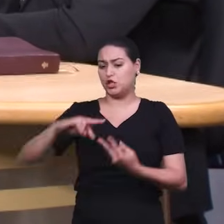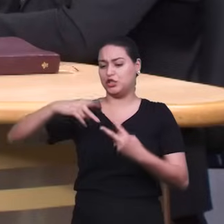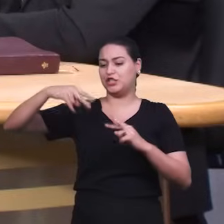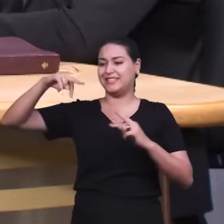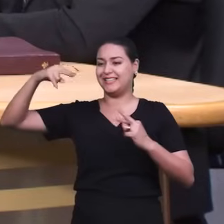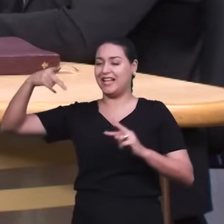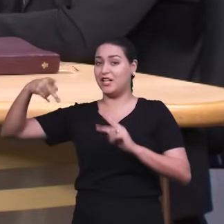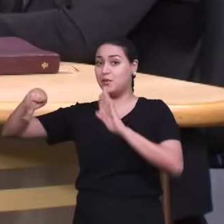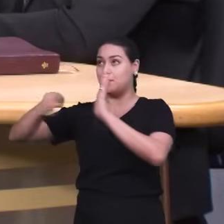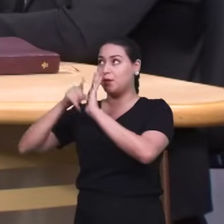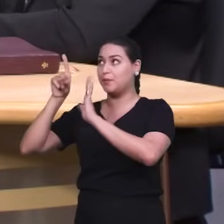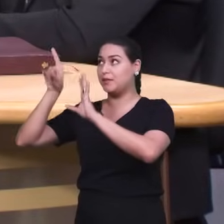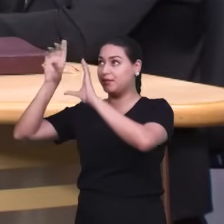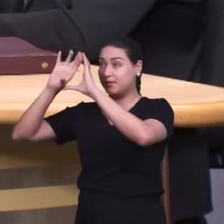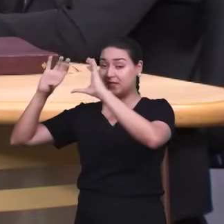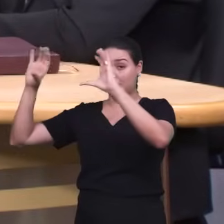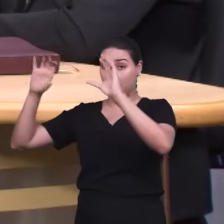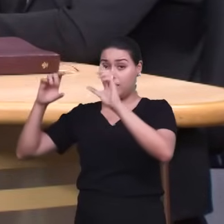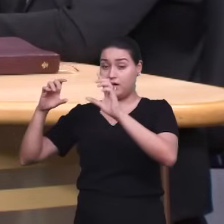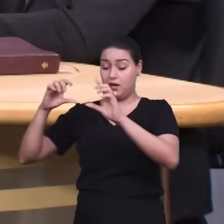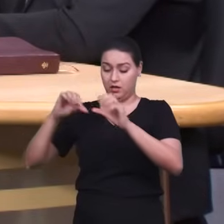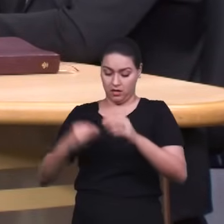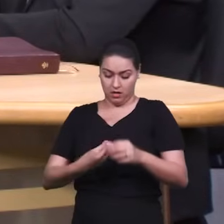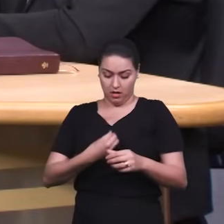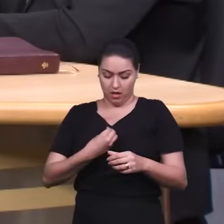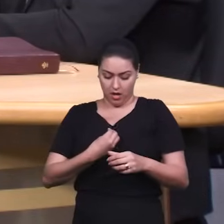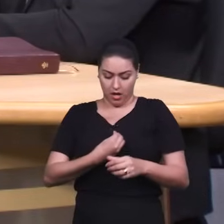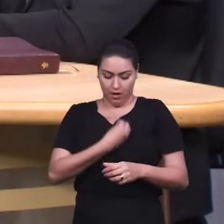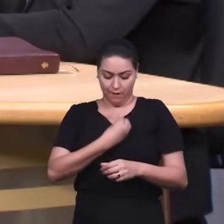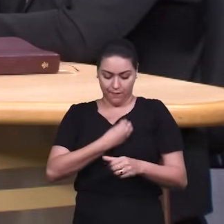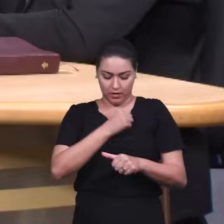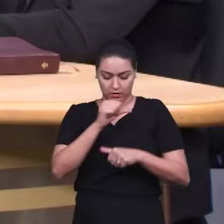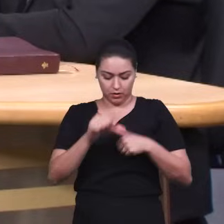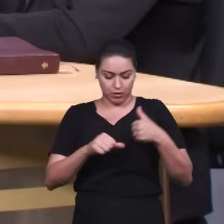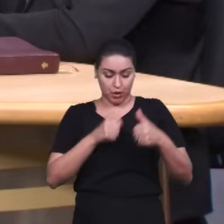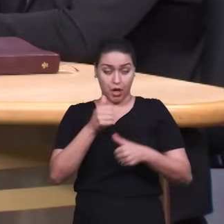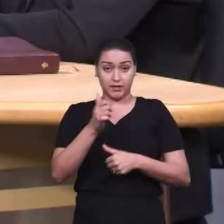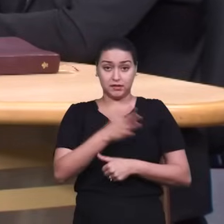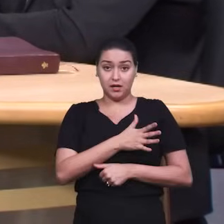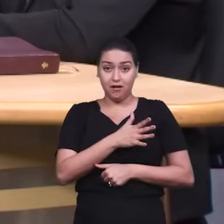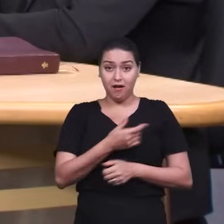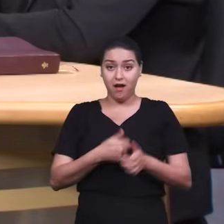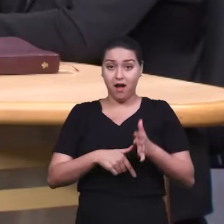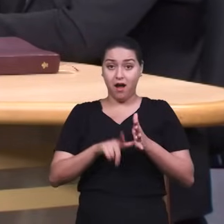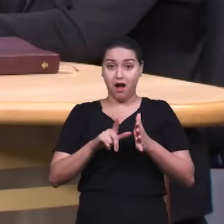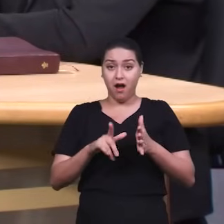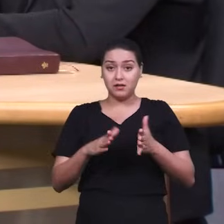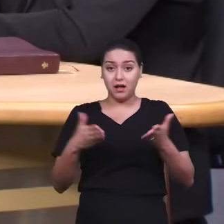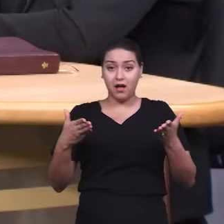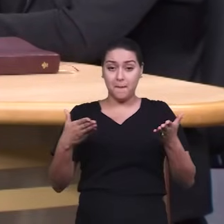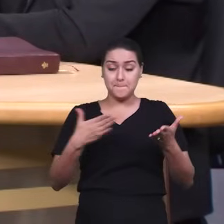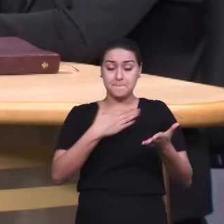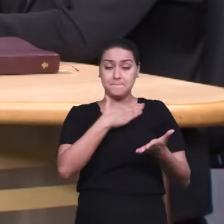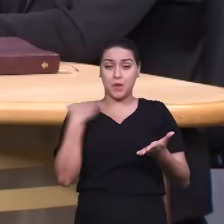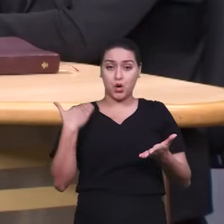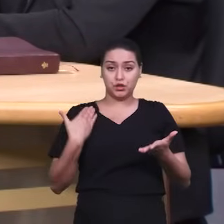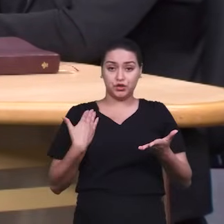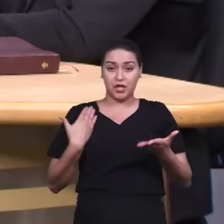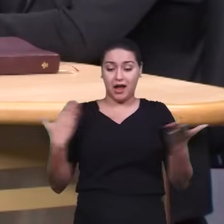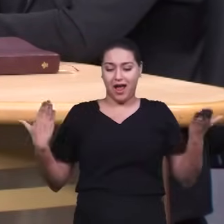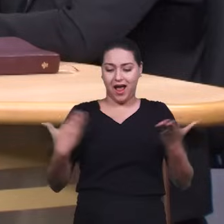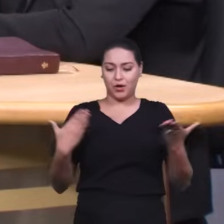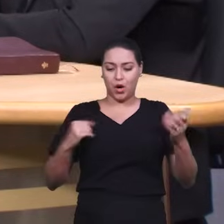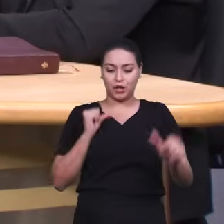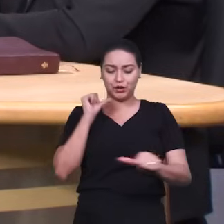que está contado o seu tempo para a morte, sim, seja transportado para uma vida eterna com o Senhor. Amém. E isso é só através da genética que